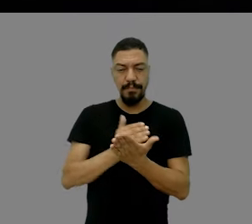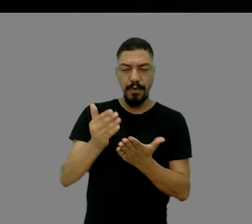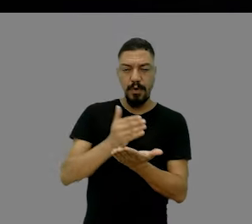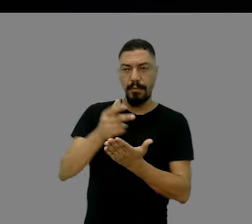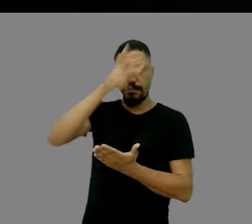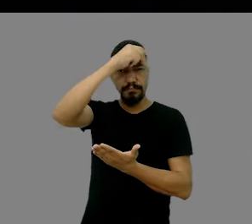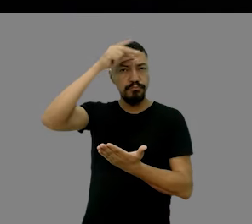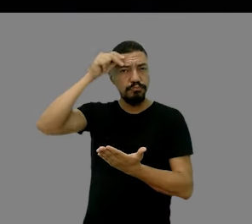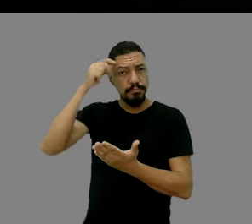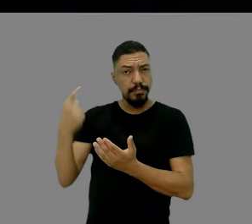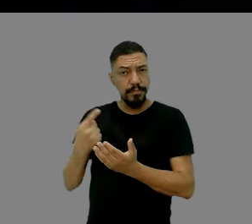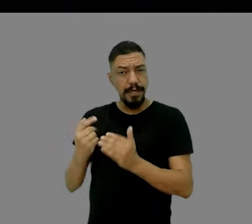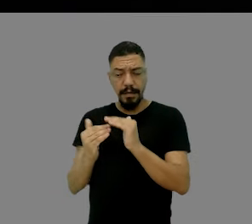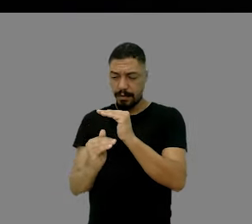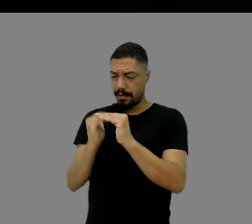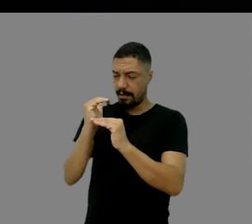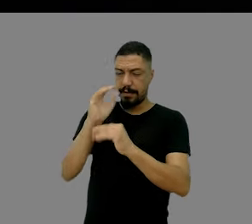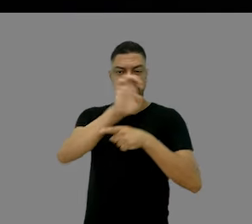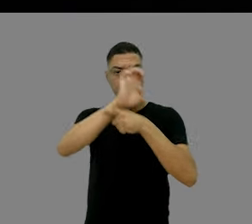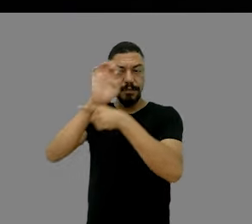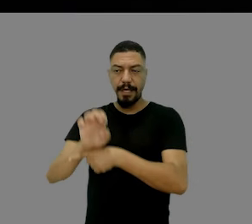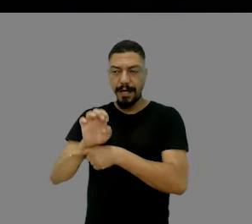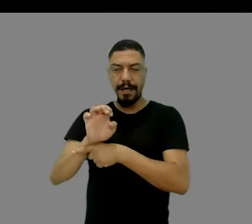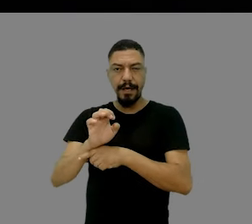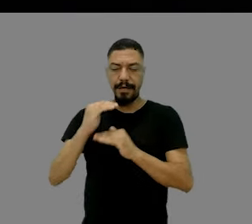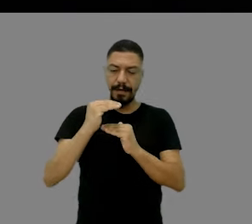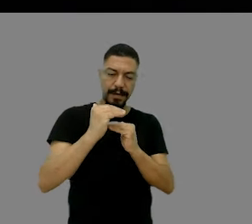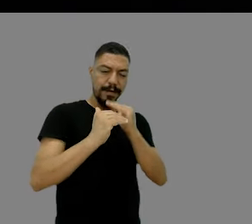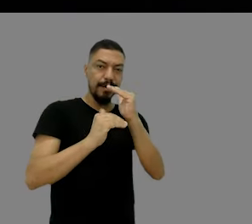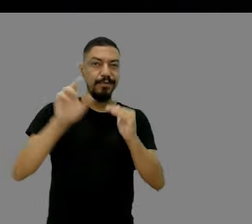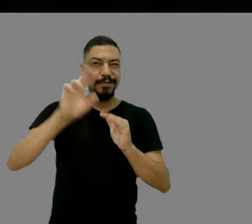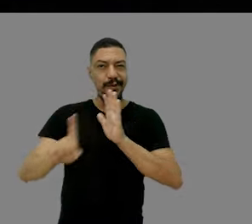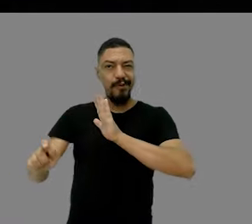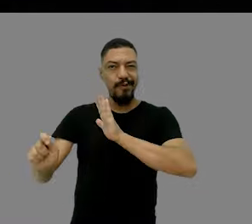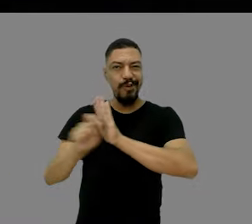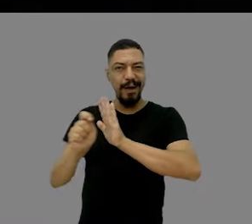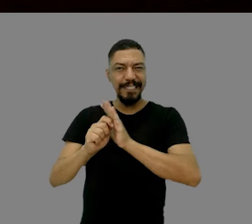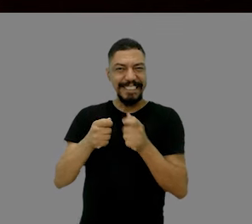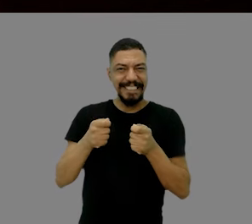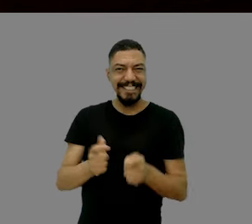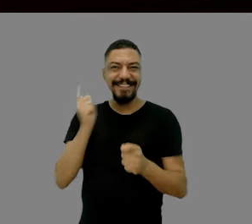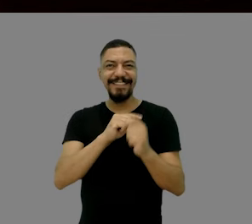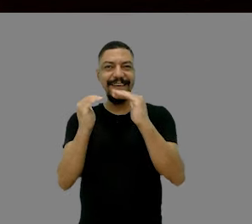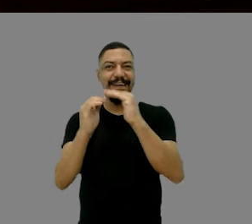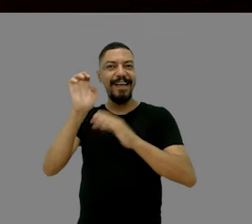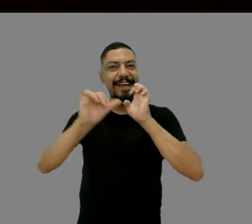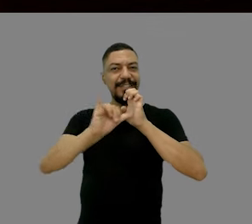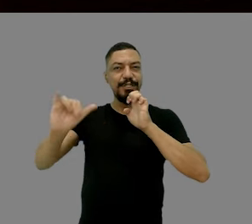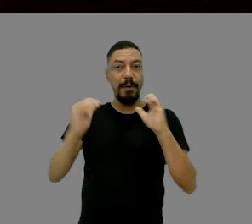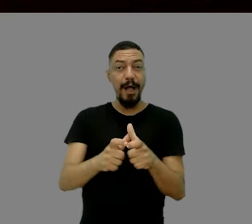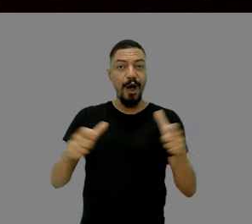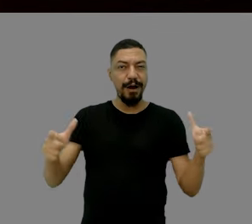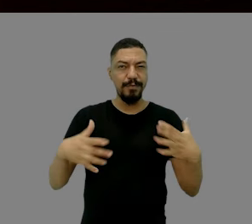cada vez mais até a gente chegar nos editais maiores, assim. Então, eu acho que tem uma